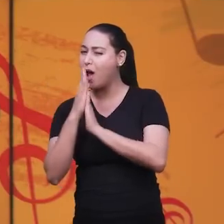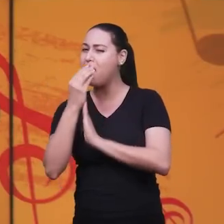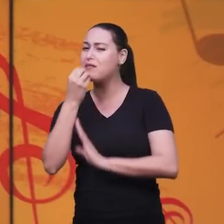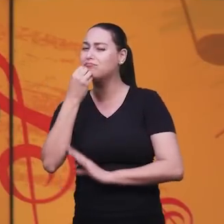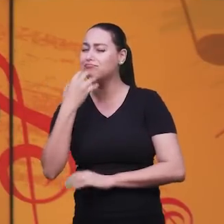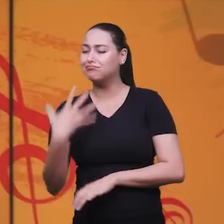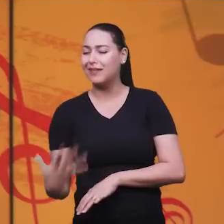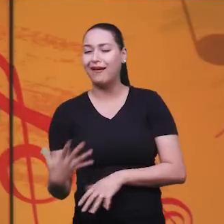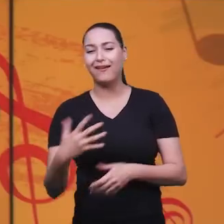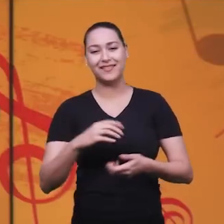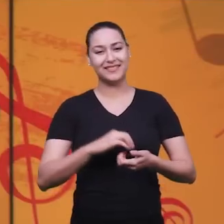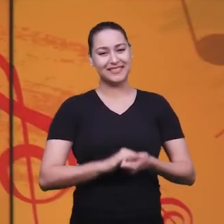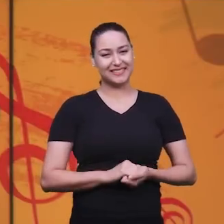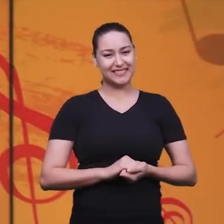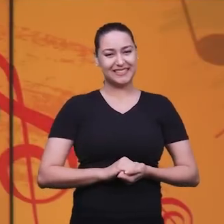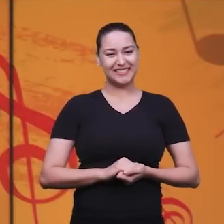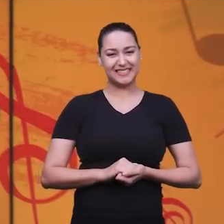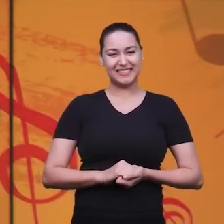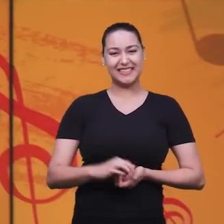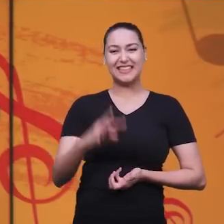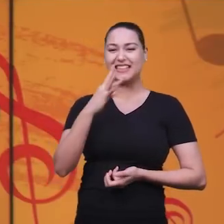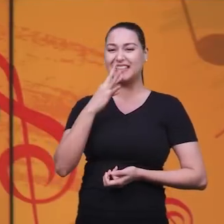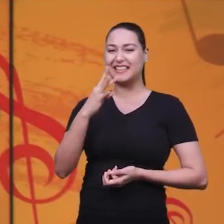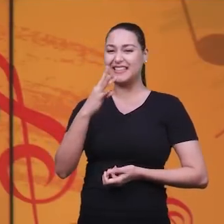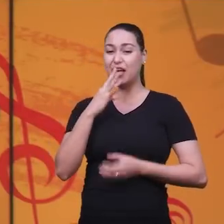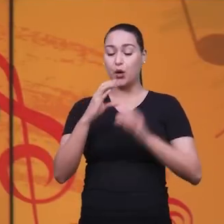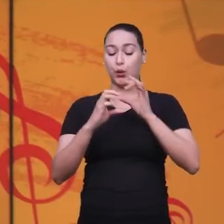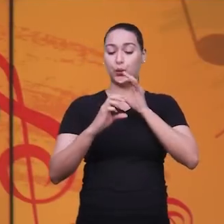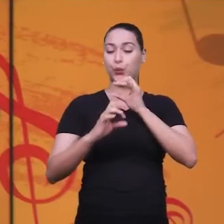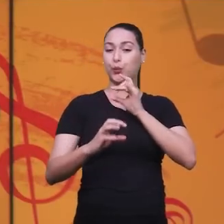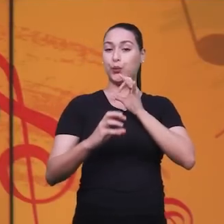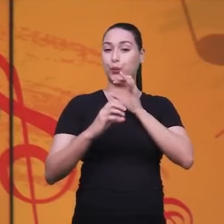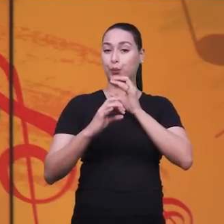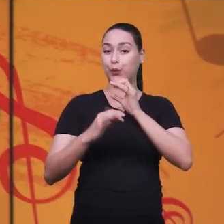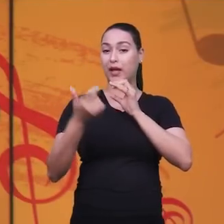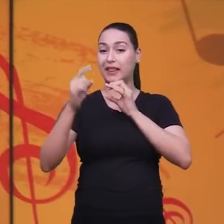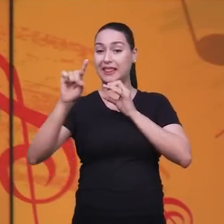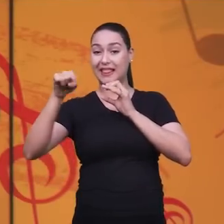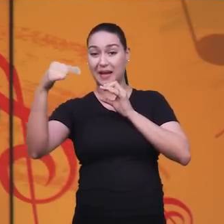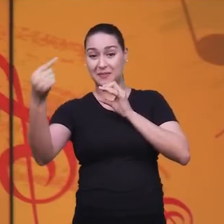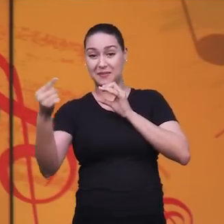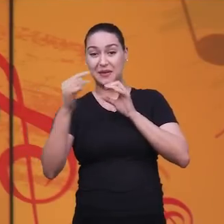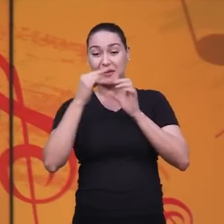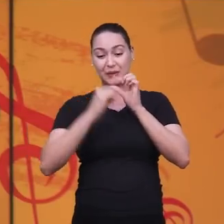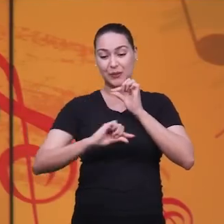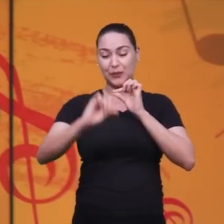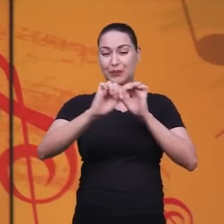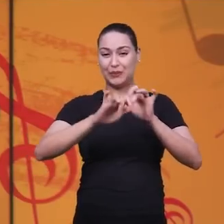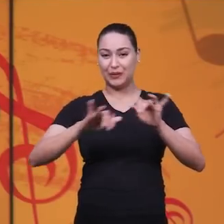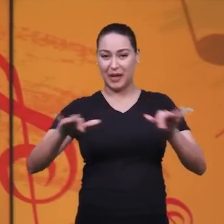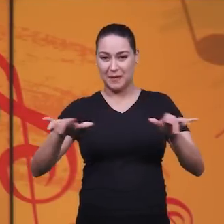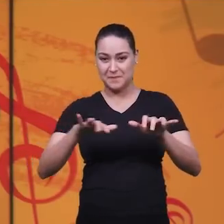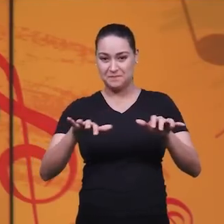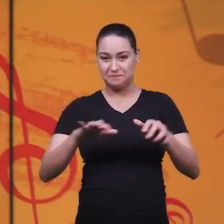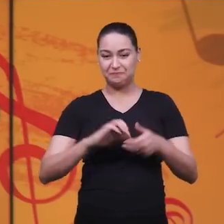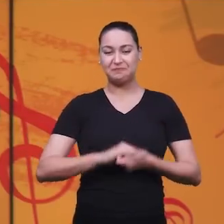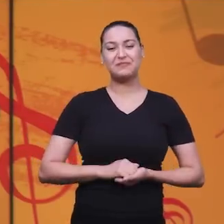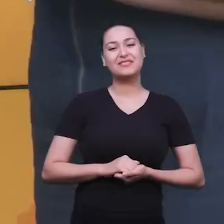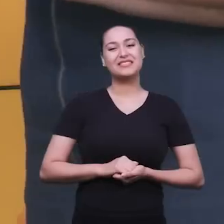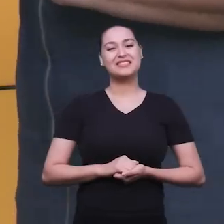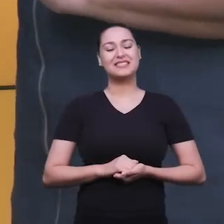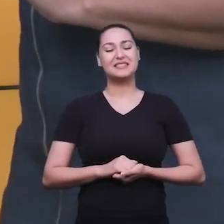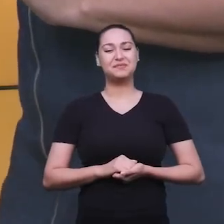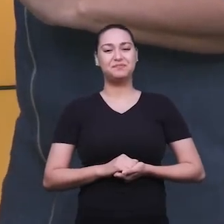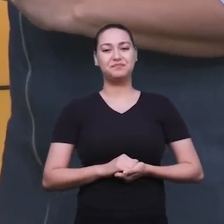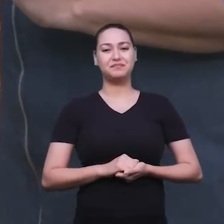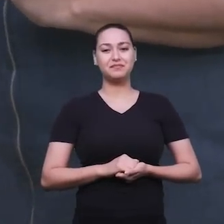Bem. Vamos conhecer as notas? Primeiro na flauta doce, depois na escaleta. Vamos lá.